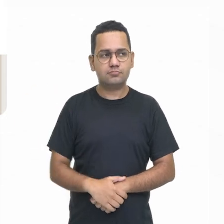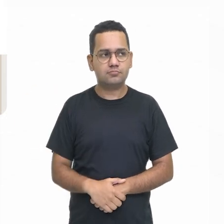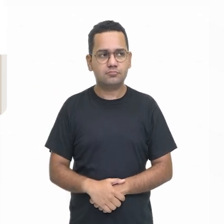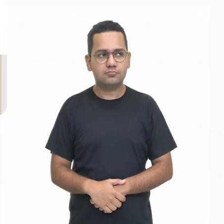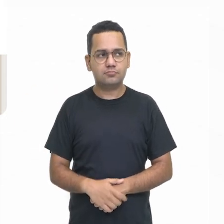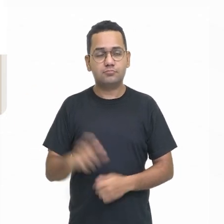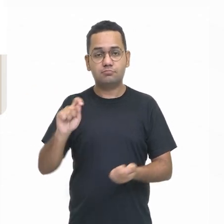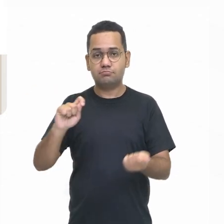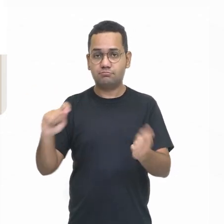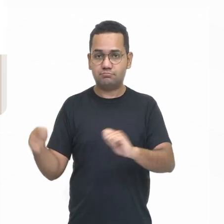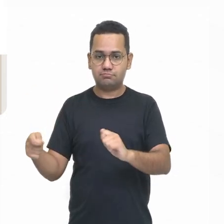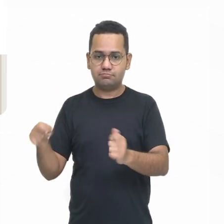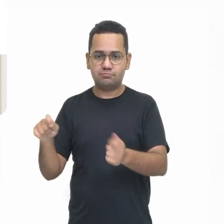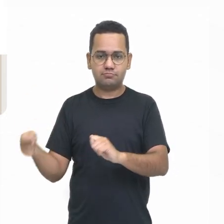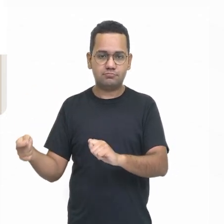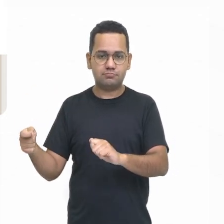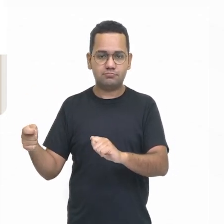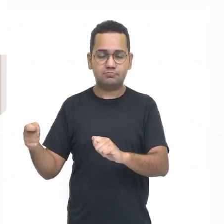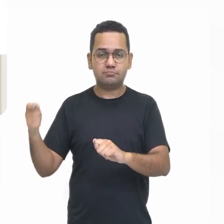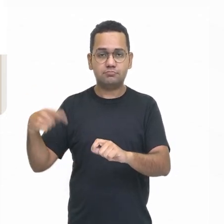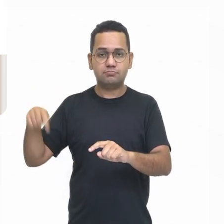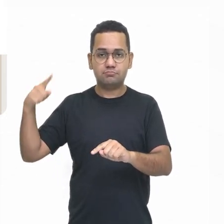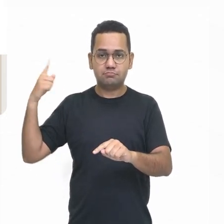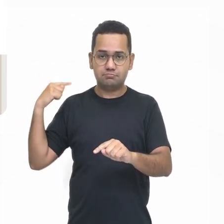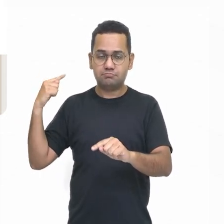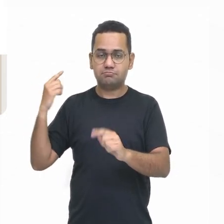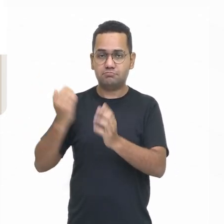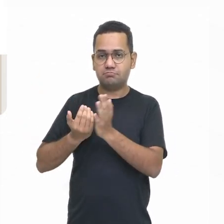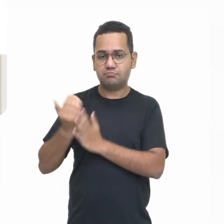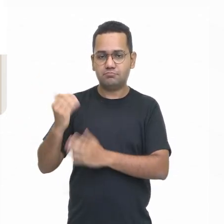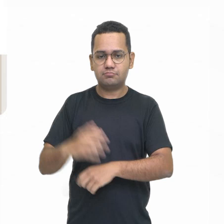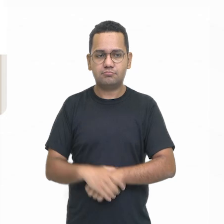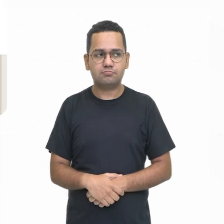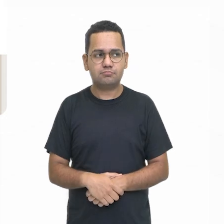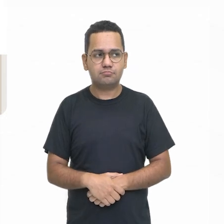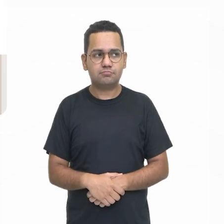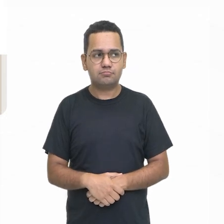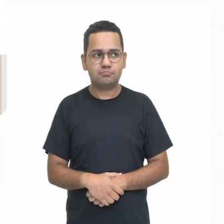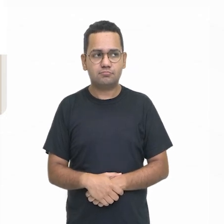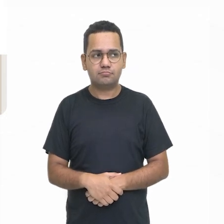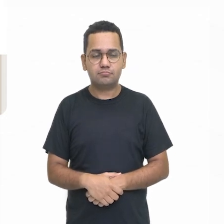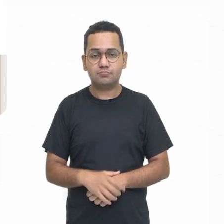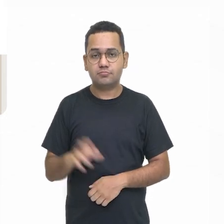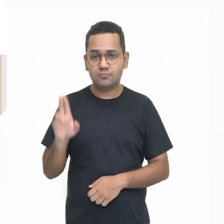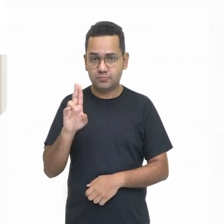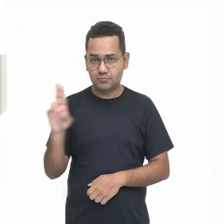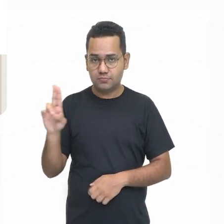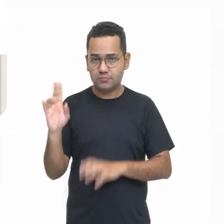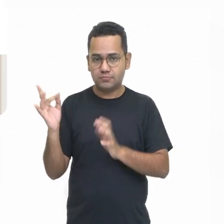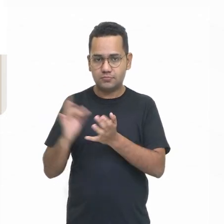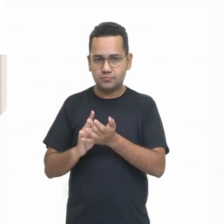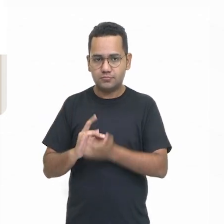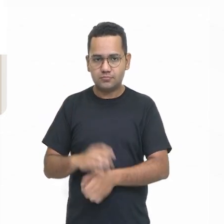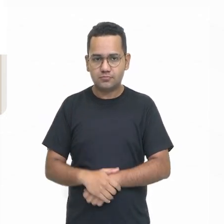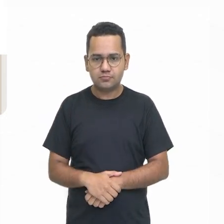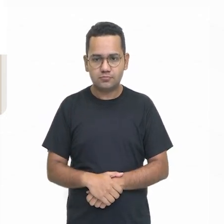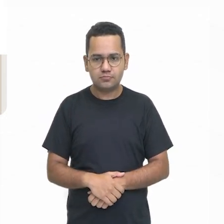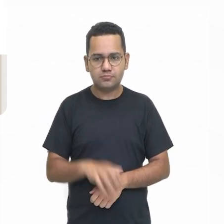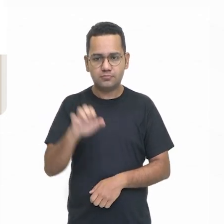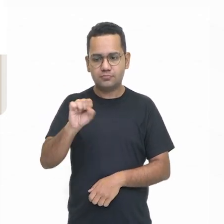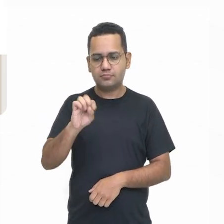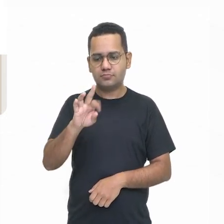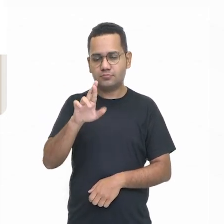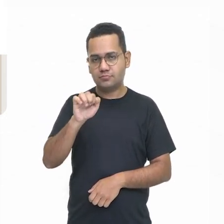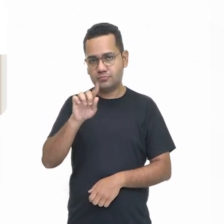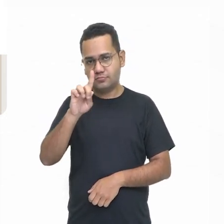uma adaptação da imagem original. E a imagem original é chamada de Estrada até o